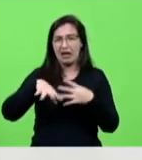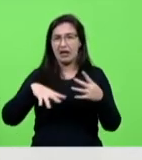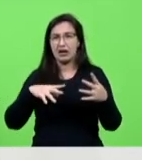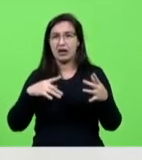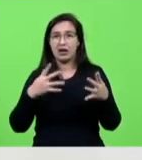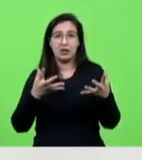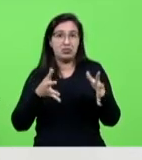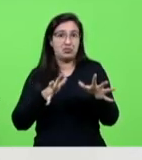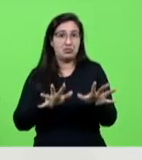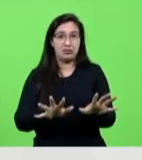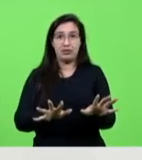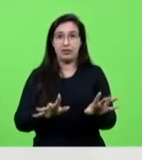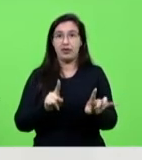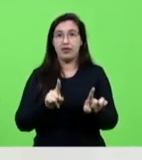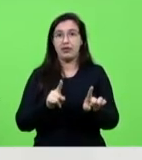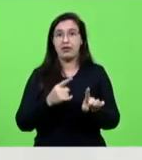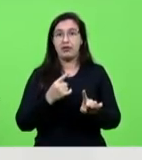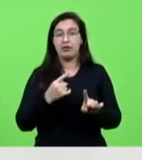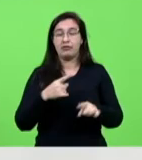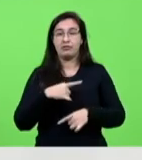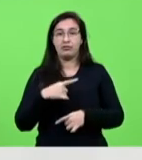que tivesse outro